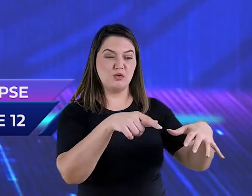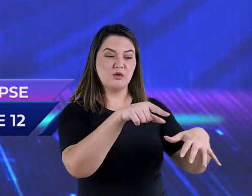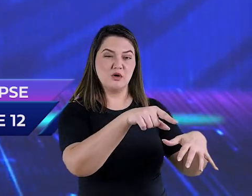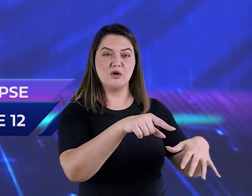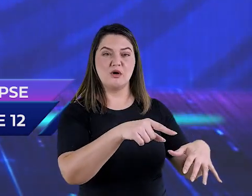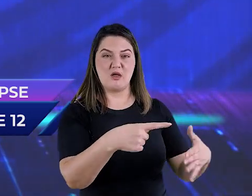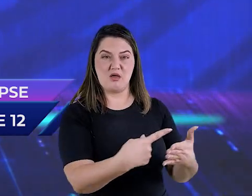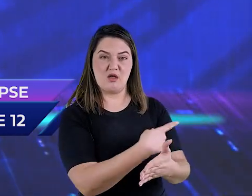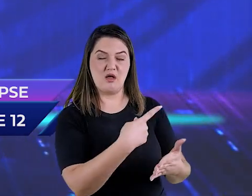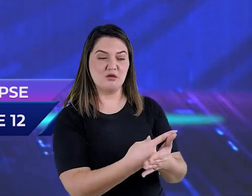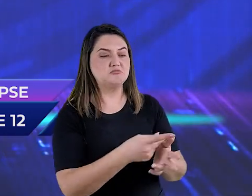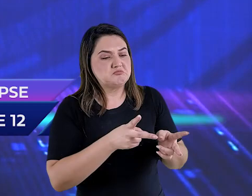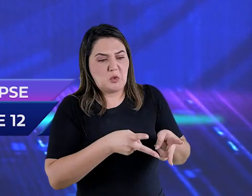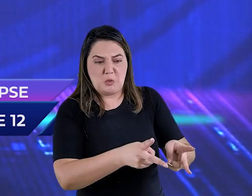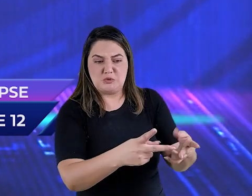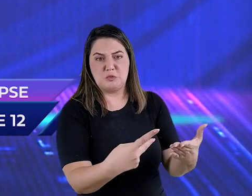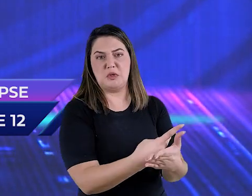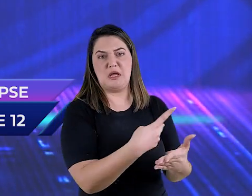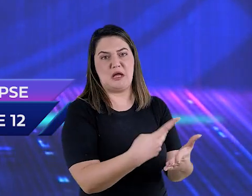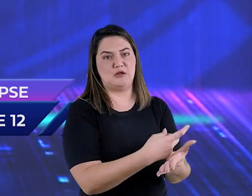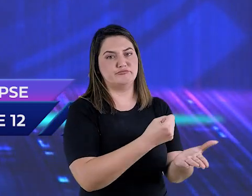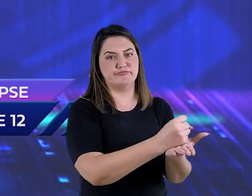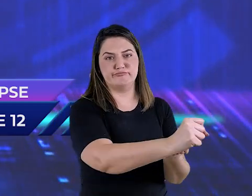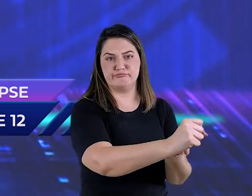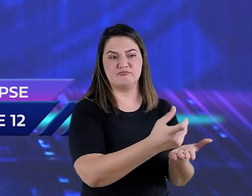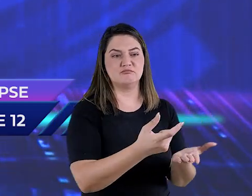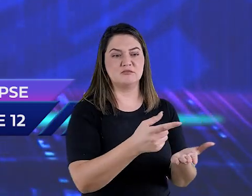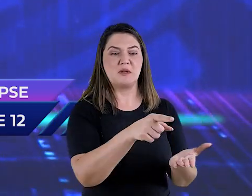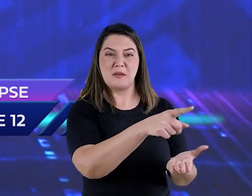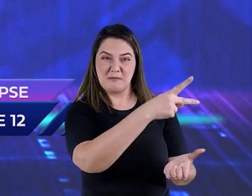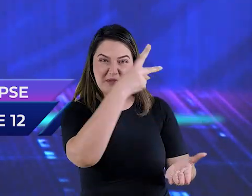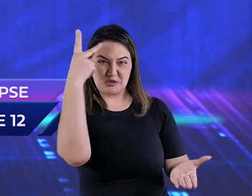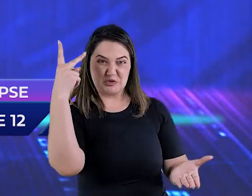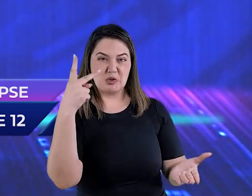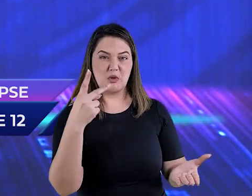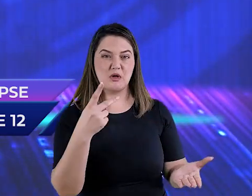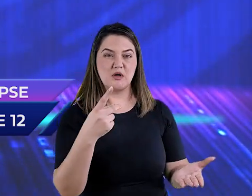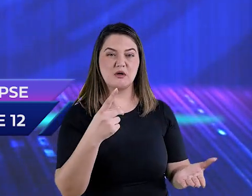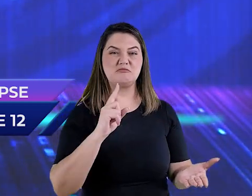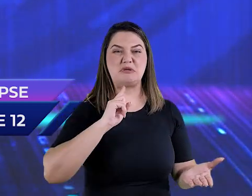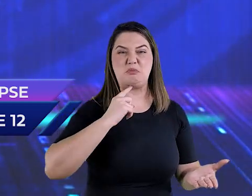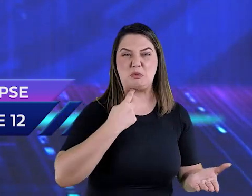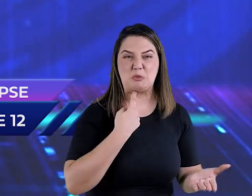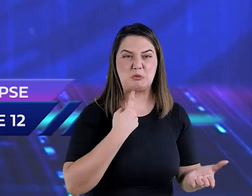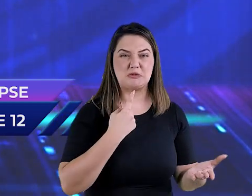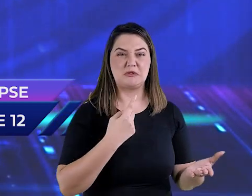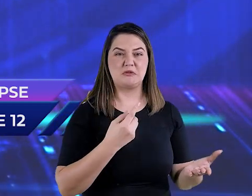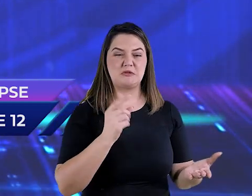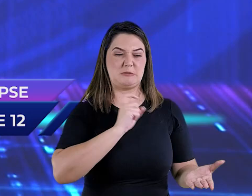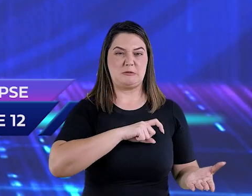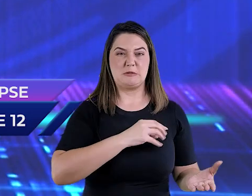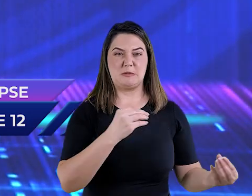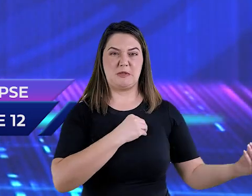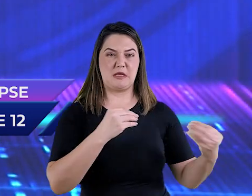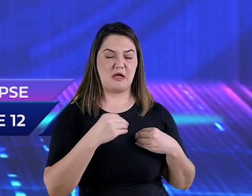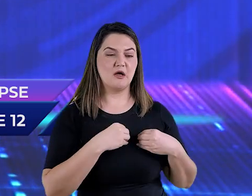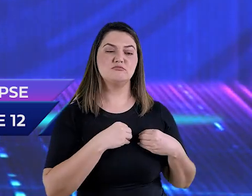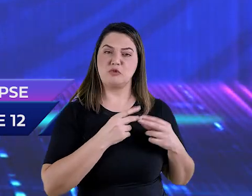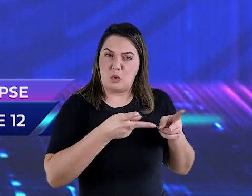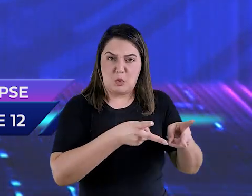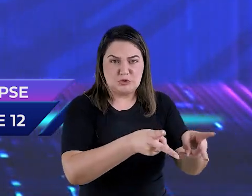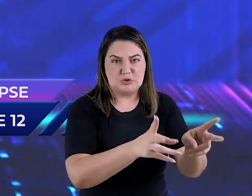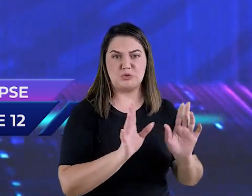injusto fazendo injustiça, continue o imundo sendo ainda imundo, o